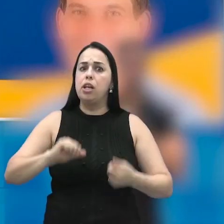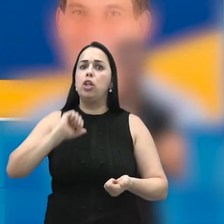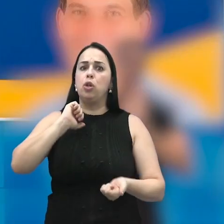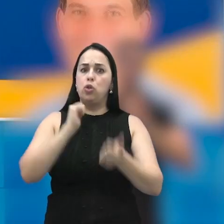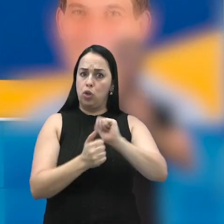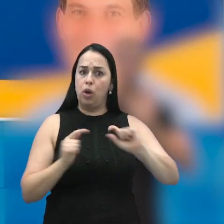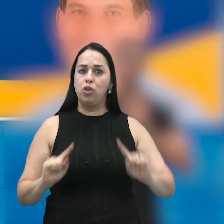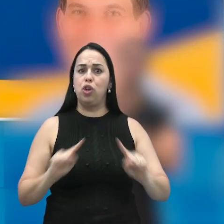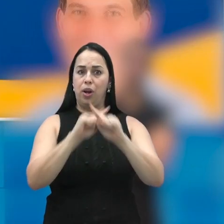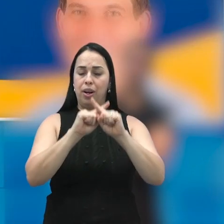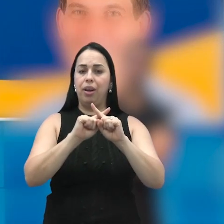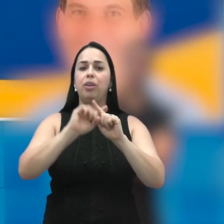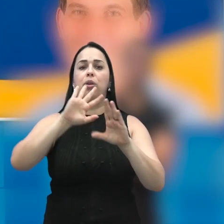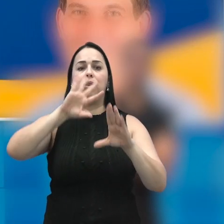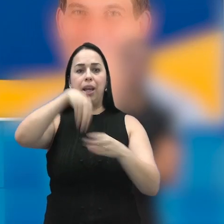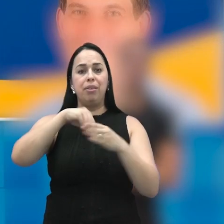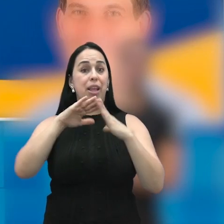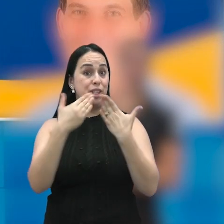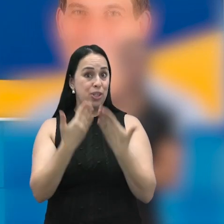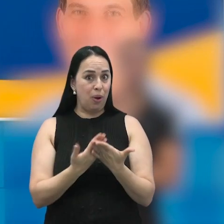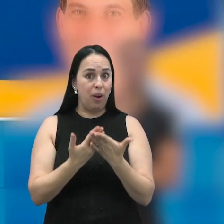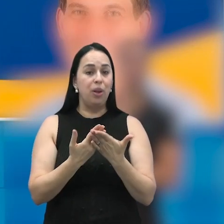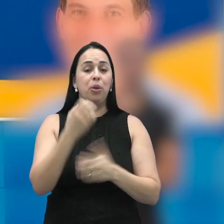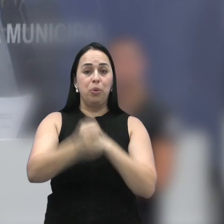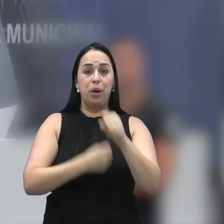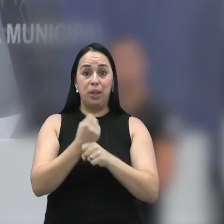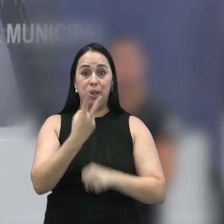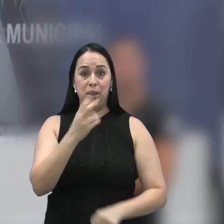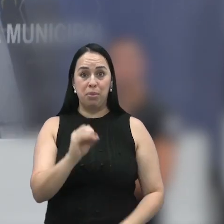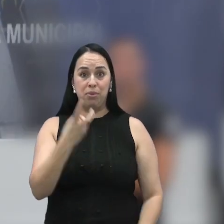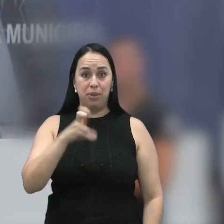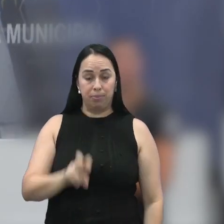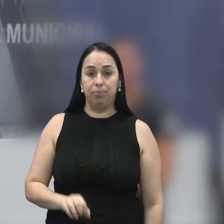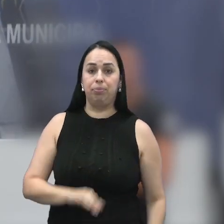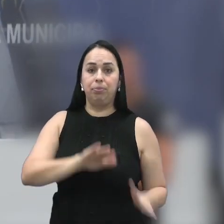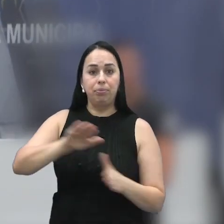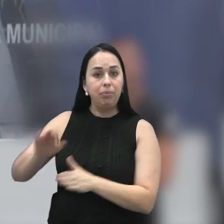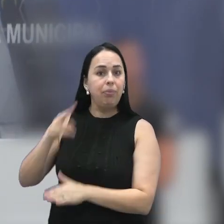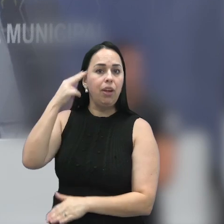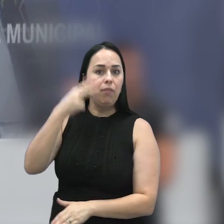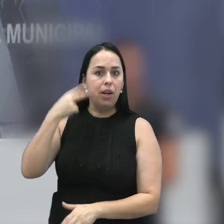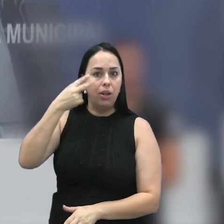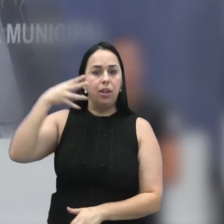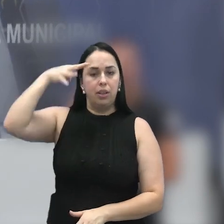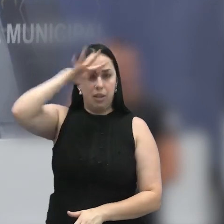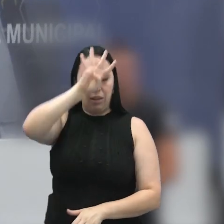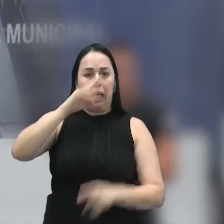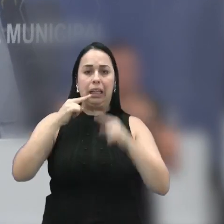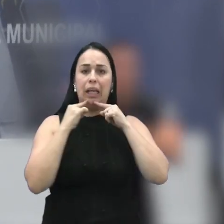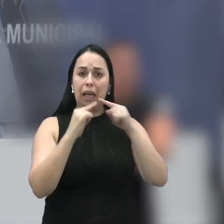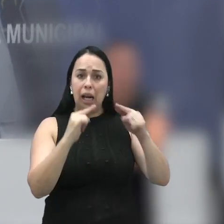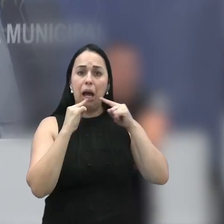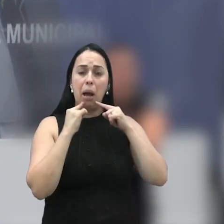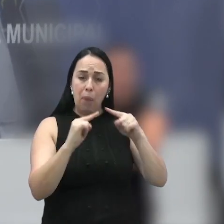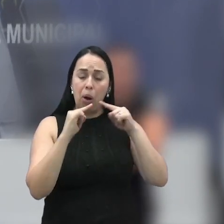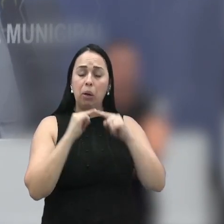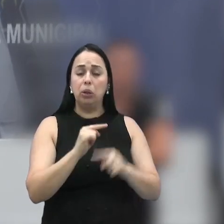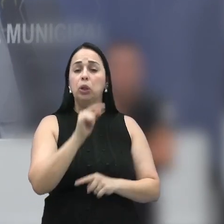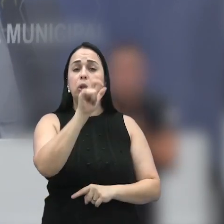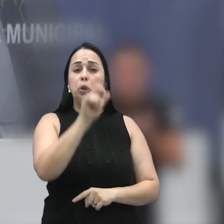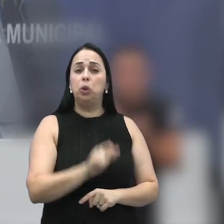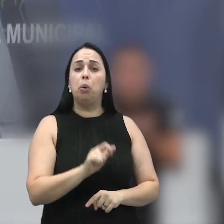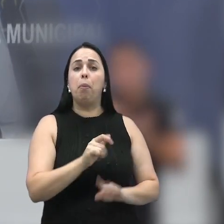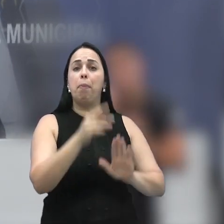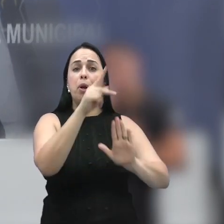dos Jogos Escolares, edição 2025. Já o vereador Sena criticou um projeto apresentado pelo deputado